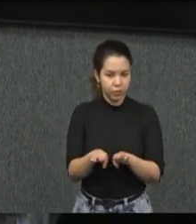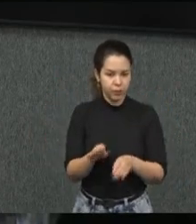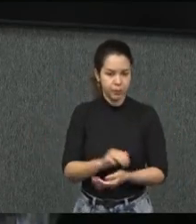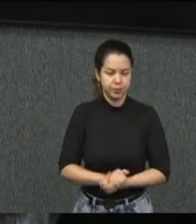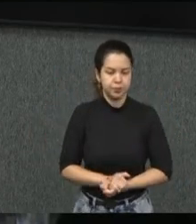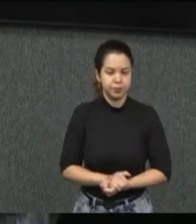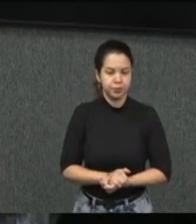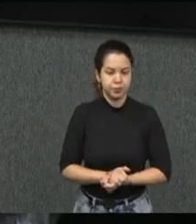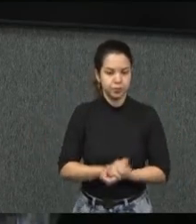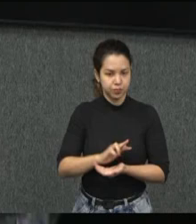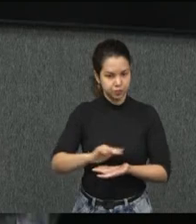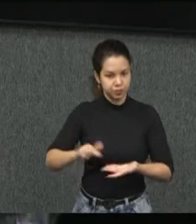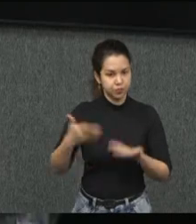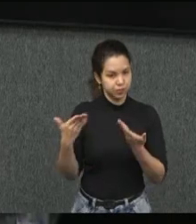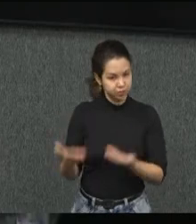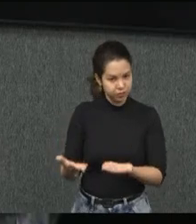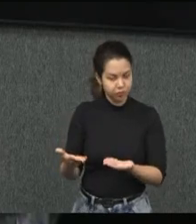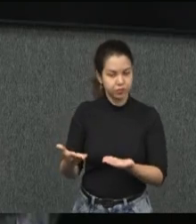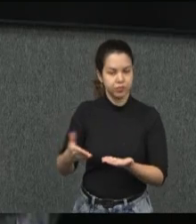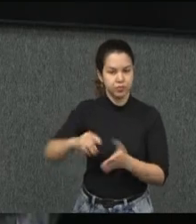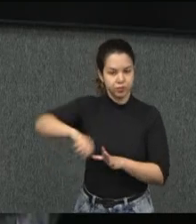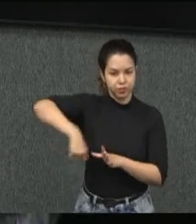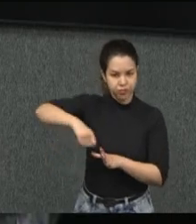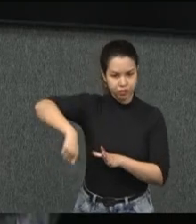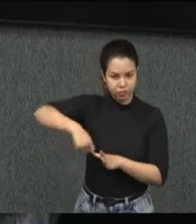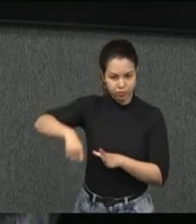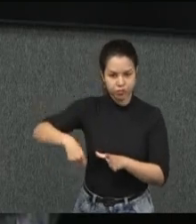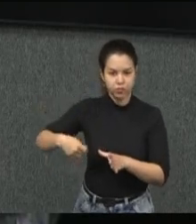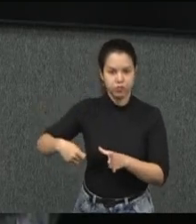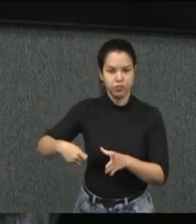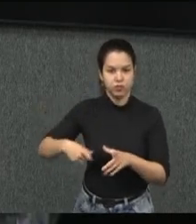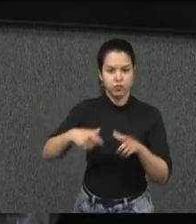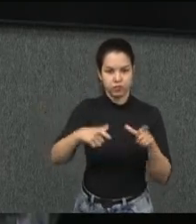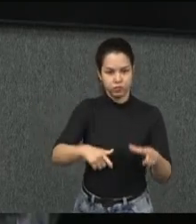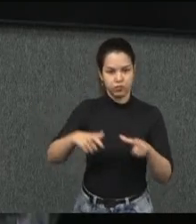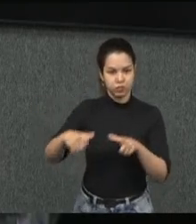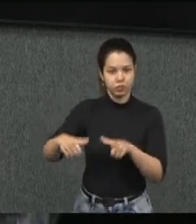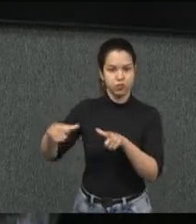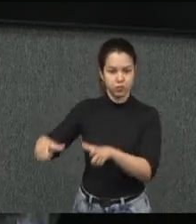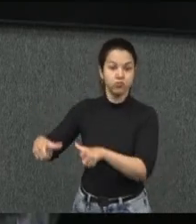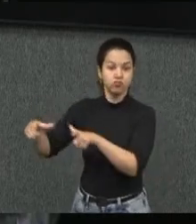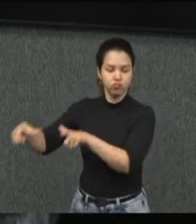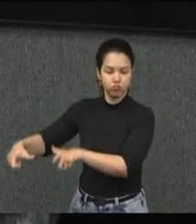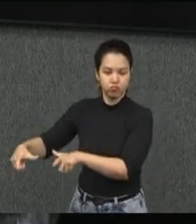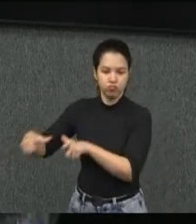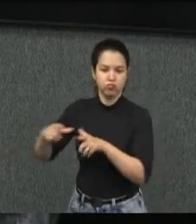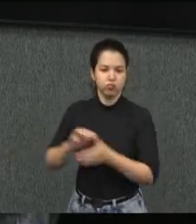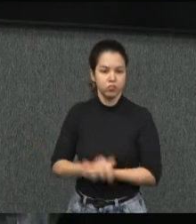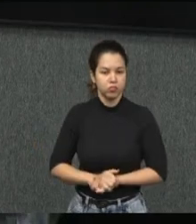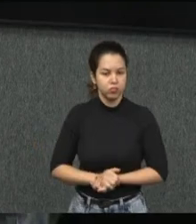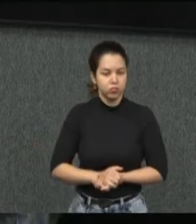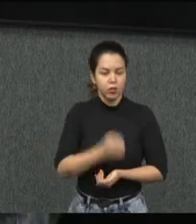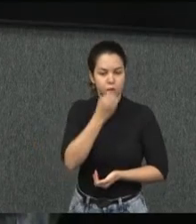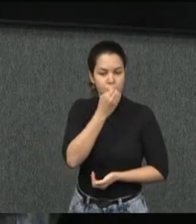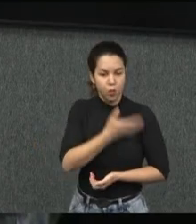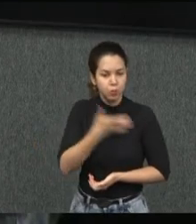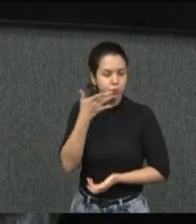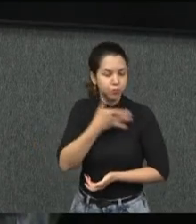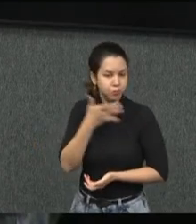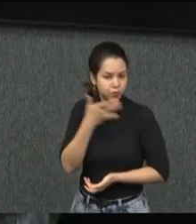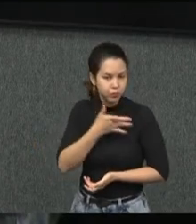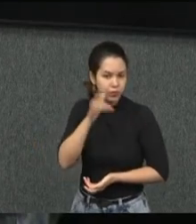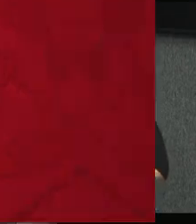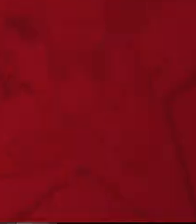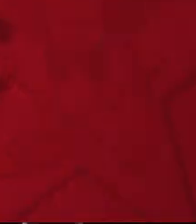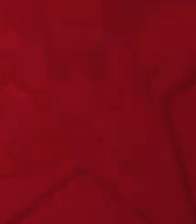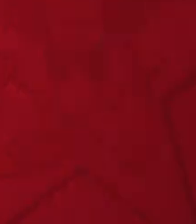iguaria, a polenta que normalmente é servida com um ragu, um bom ragu ali italiana e que é